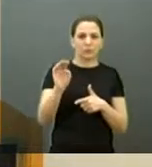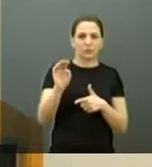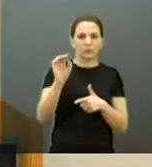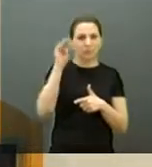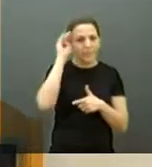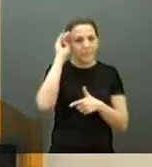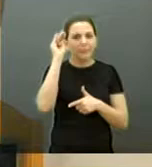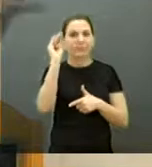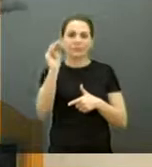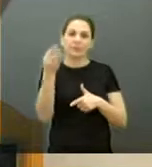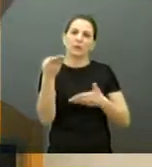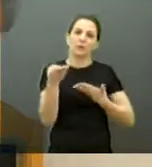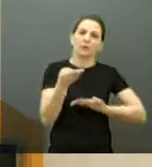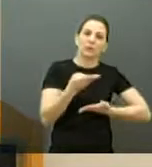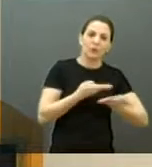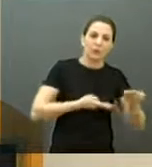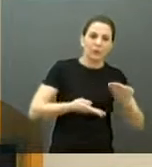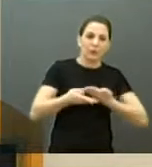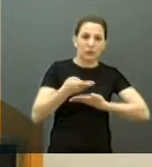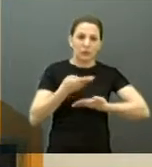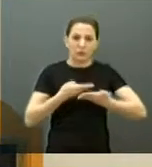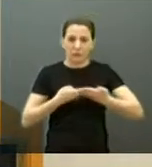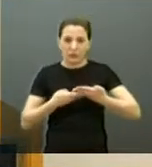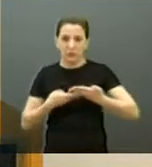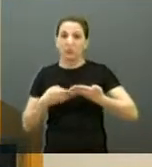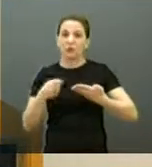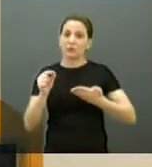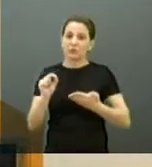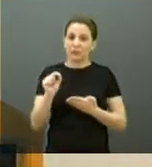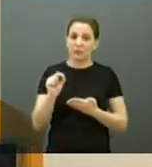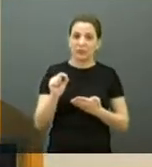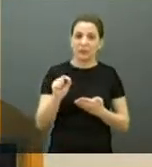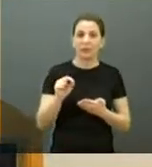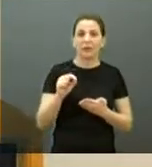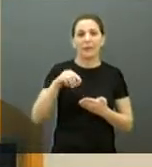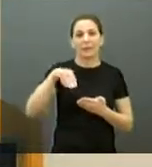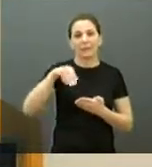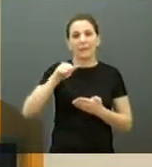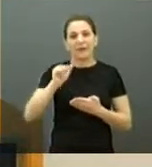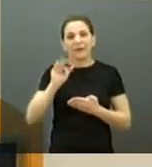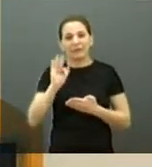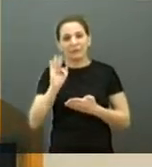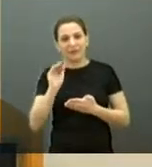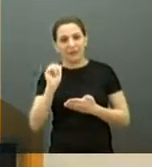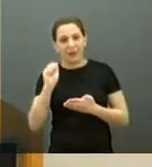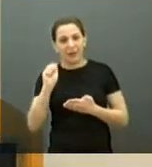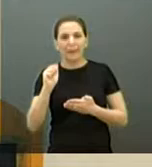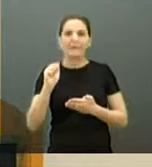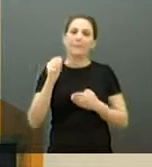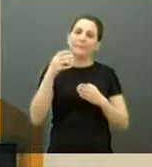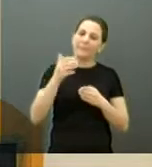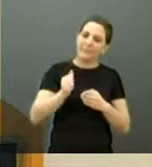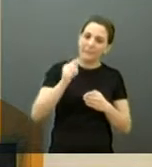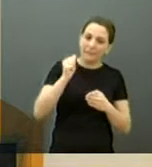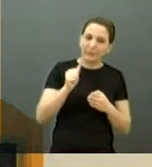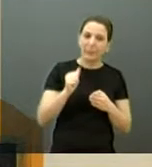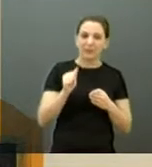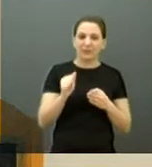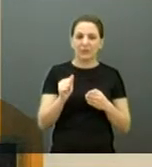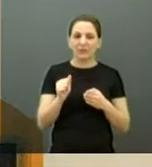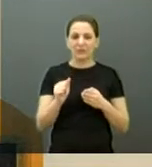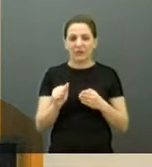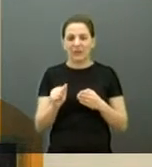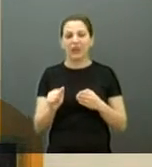devido a essa articulação, chamada, inclusive, por muitos como máfia branca, que boicotavam o trabalho e prejudicando,